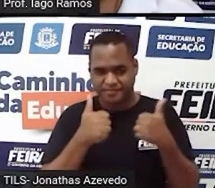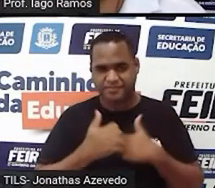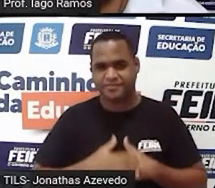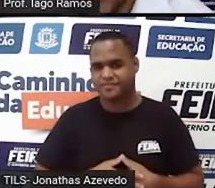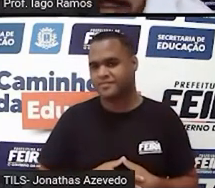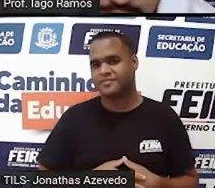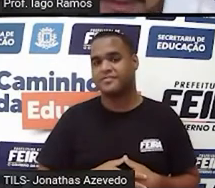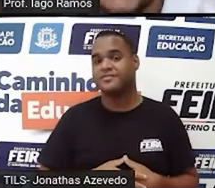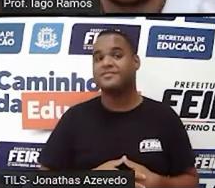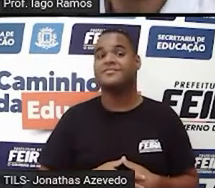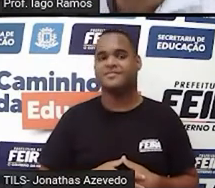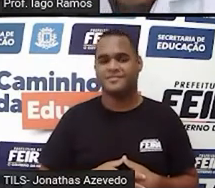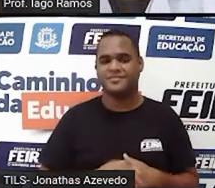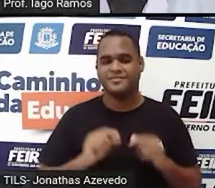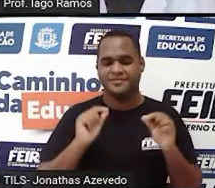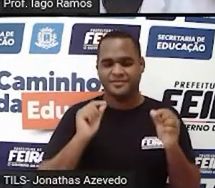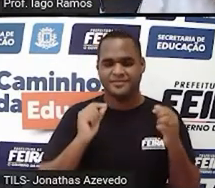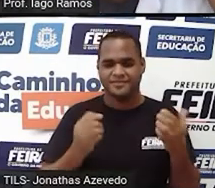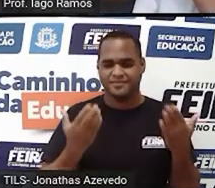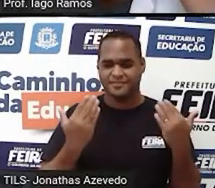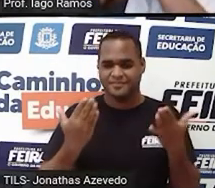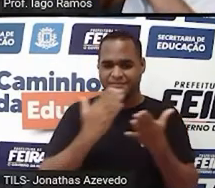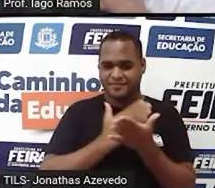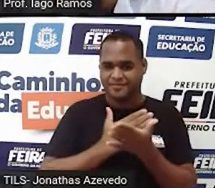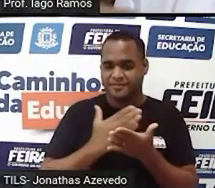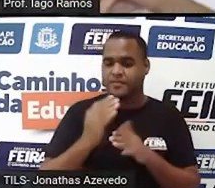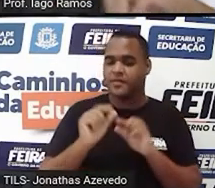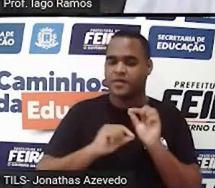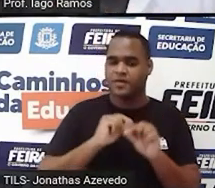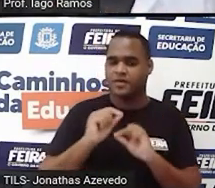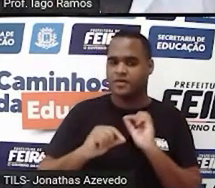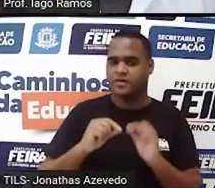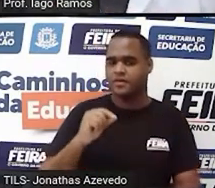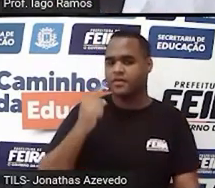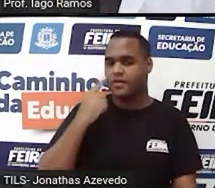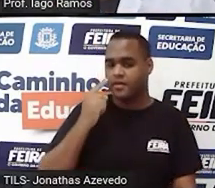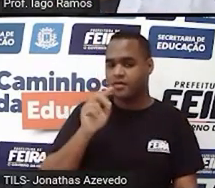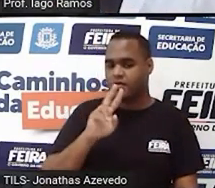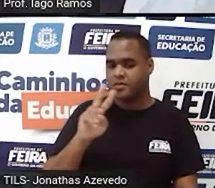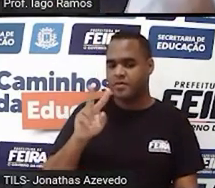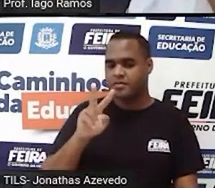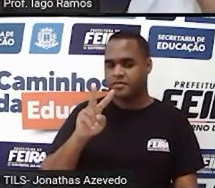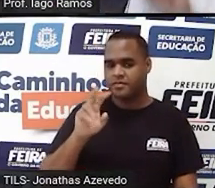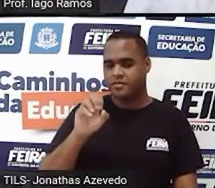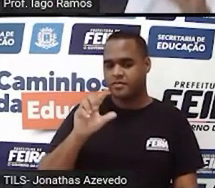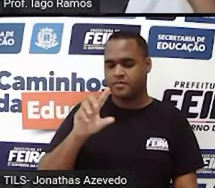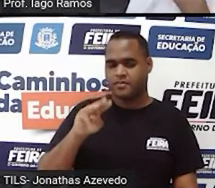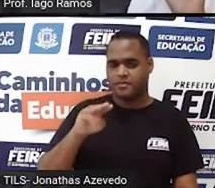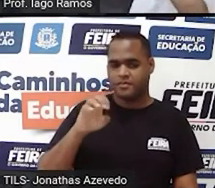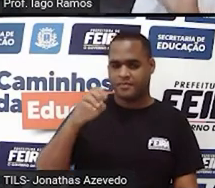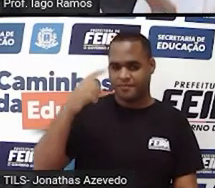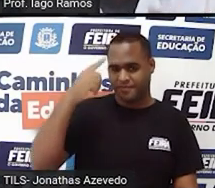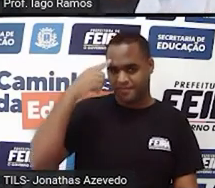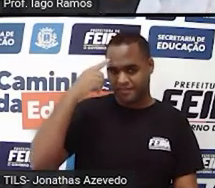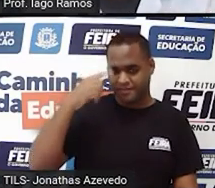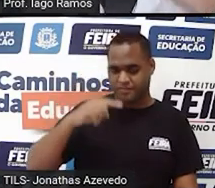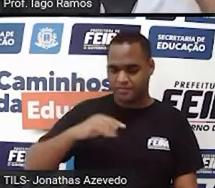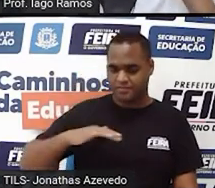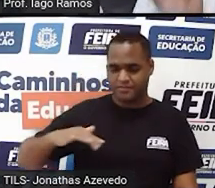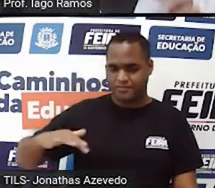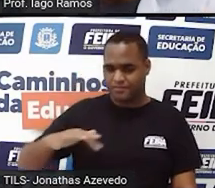Oi e aí agora a gente vem para a medida que a gente quer para essa aula que a medida chamada